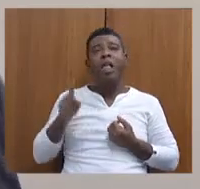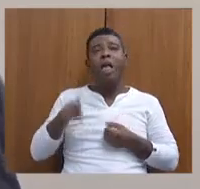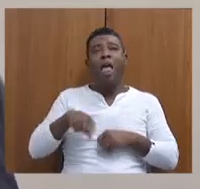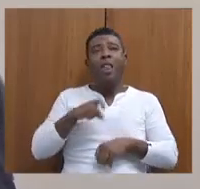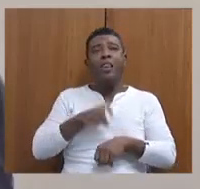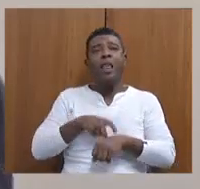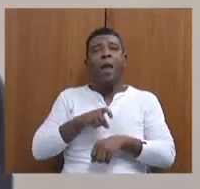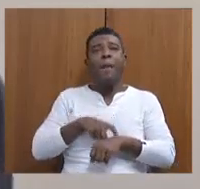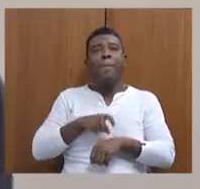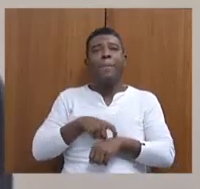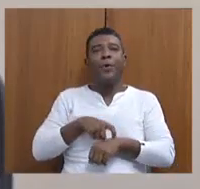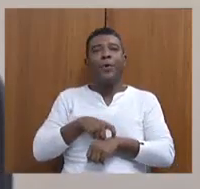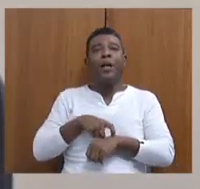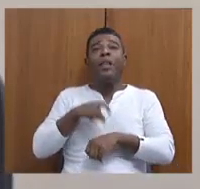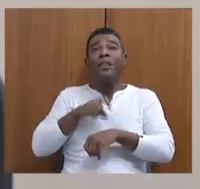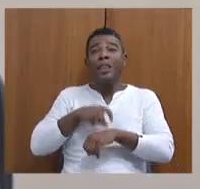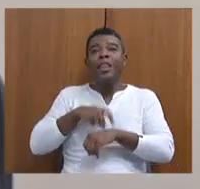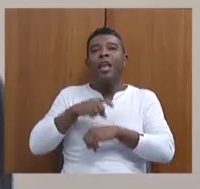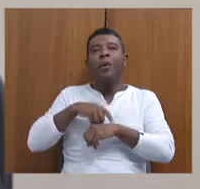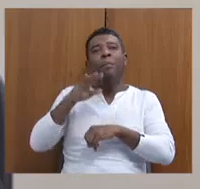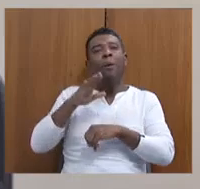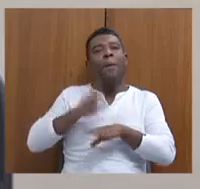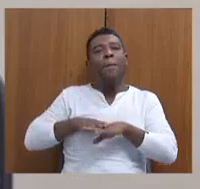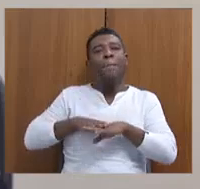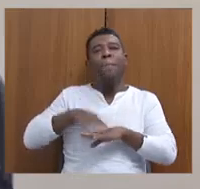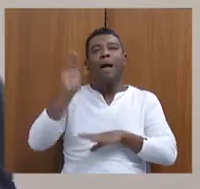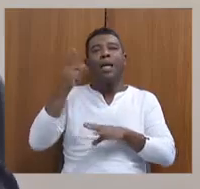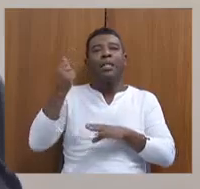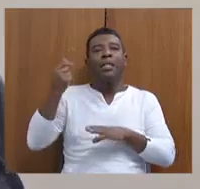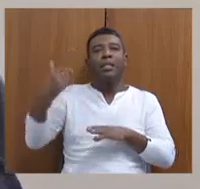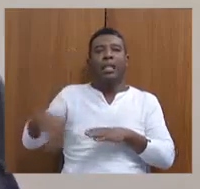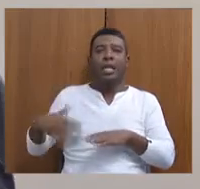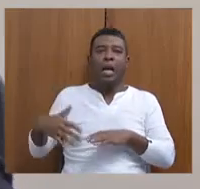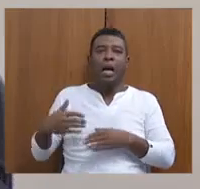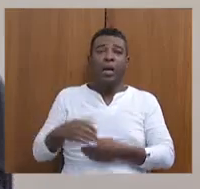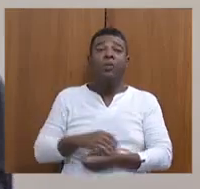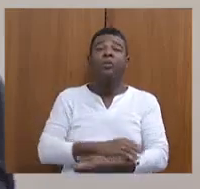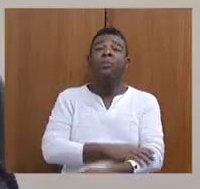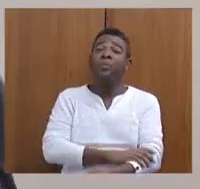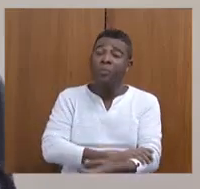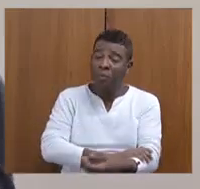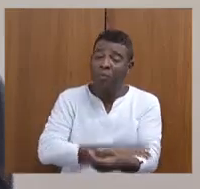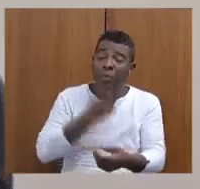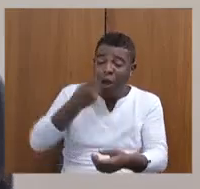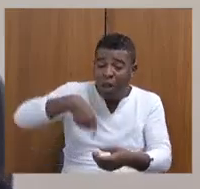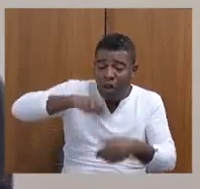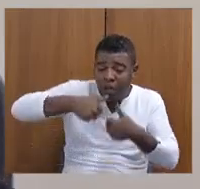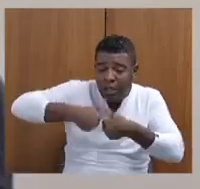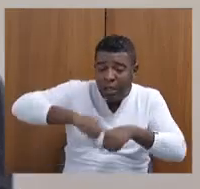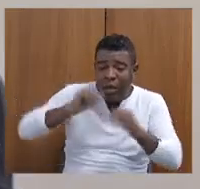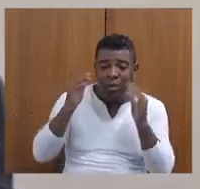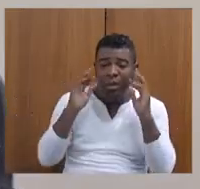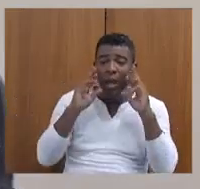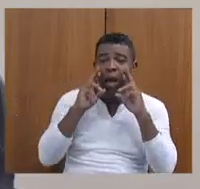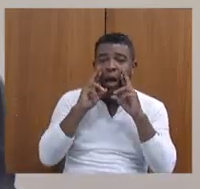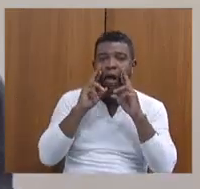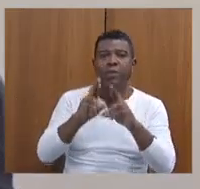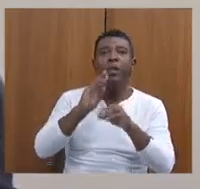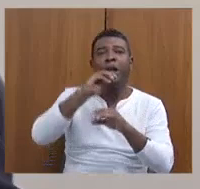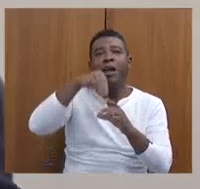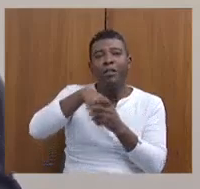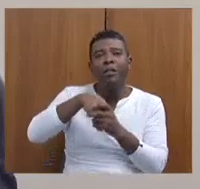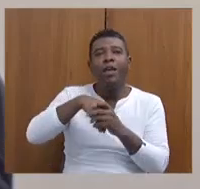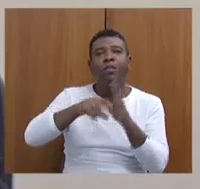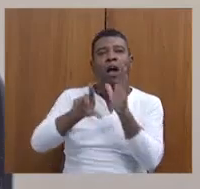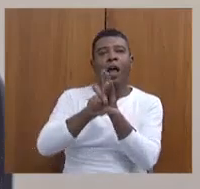e nós estamos respeitando dentro do possível dentro da lei o tempo de quem quer investir de quem quer